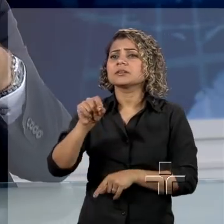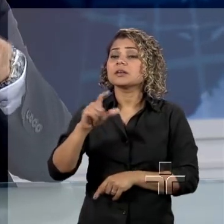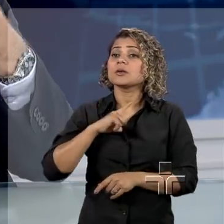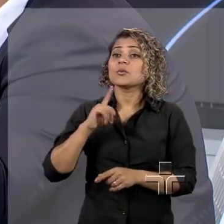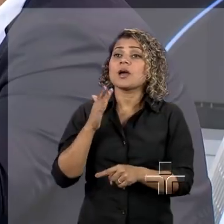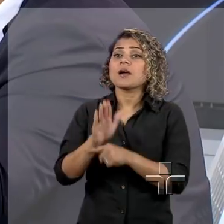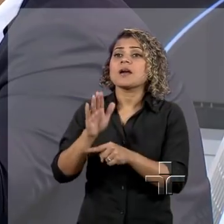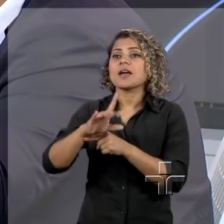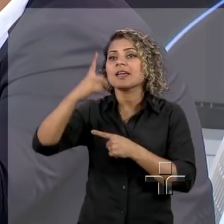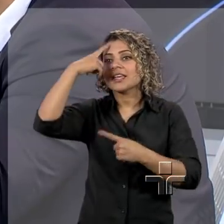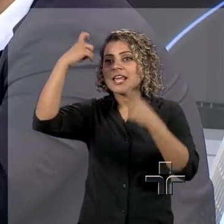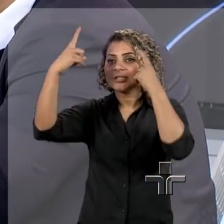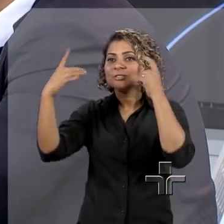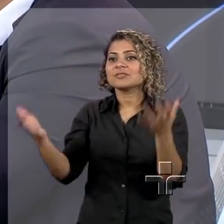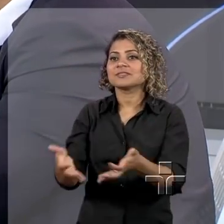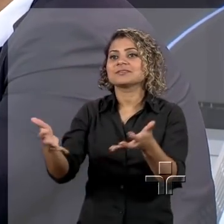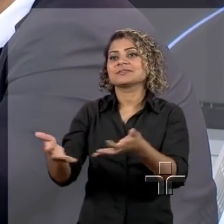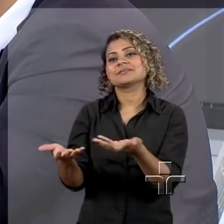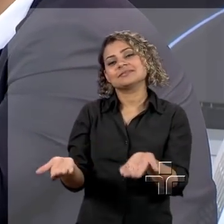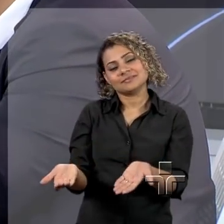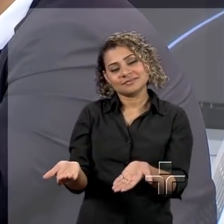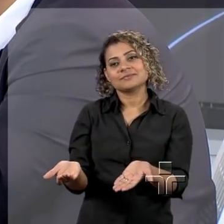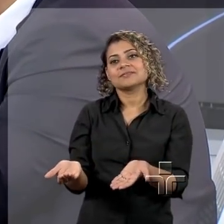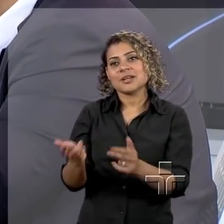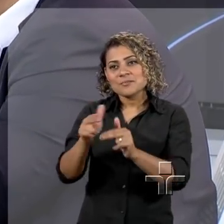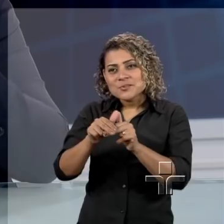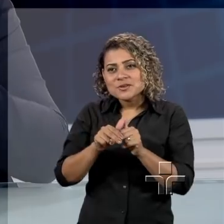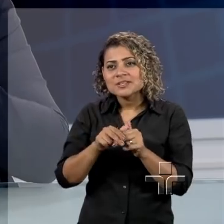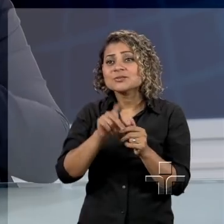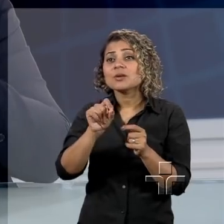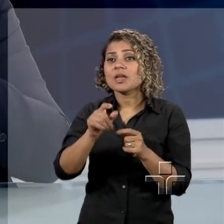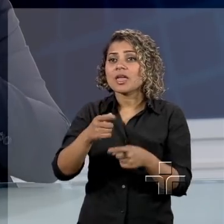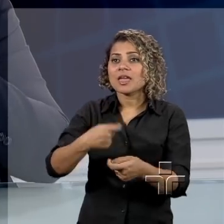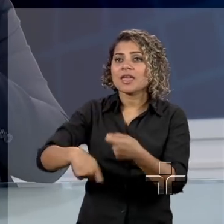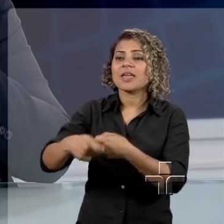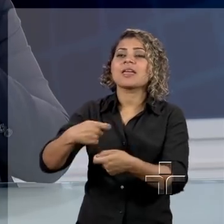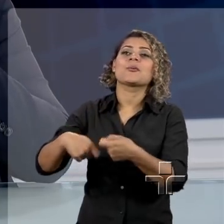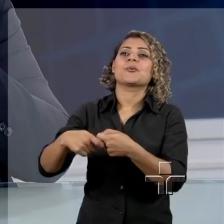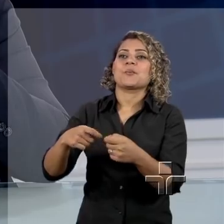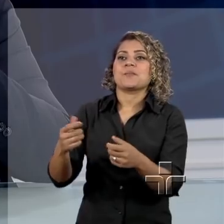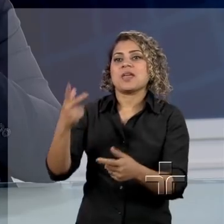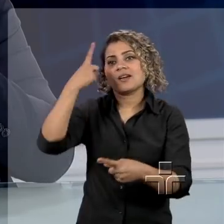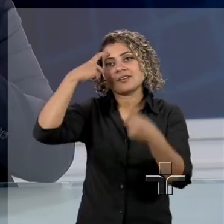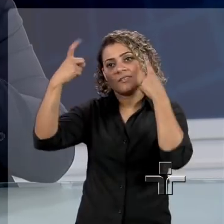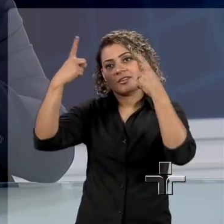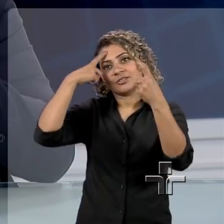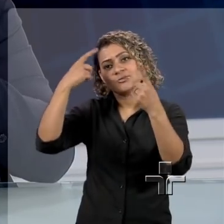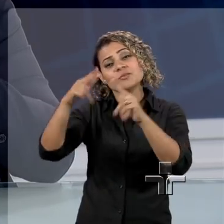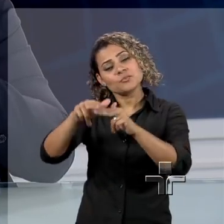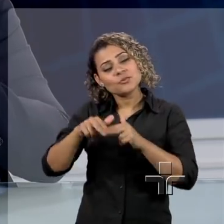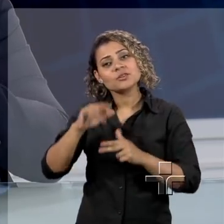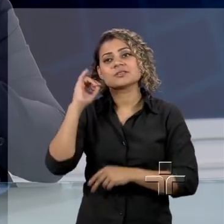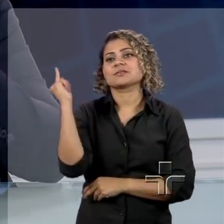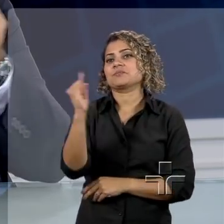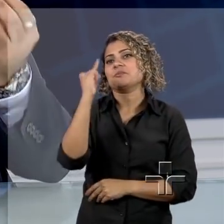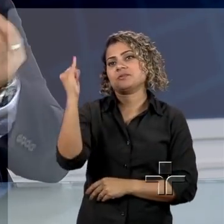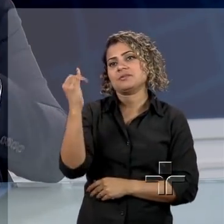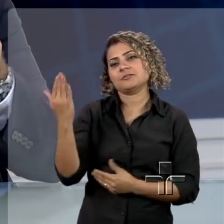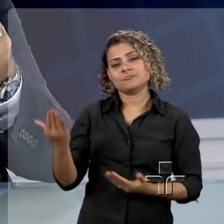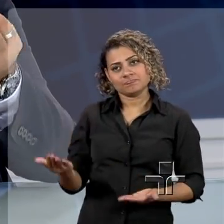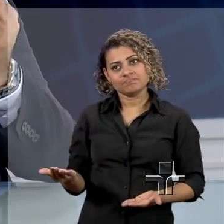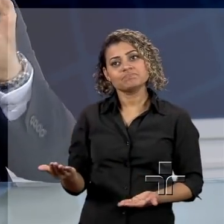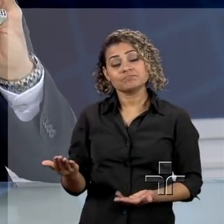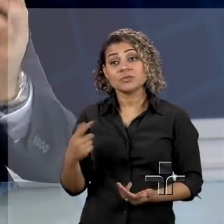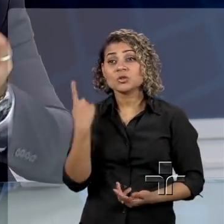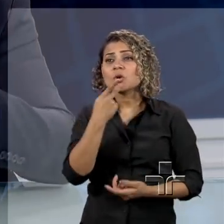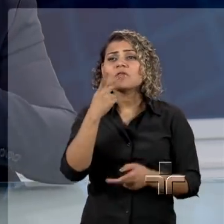cidades criativas, né? Baseado na economia criativa. Então, é extremamente importante, porque nós estamos